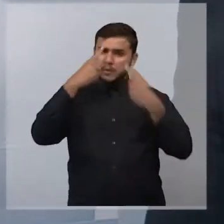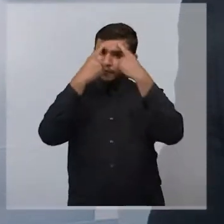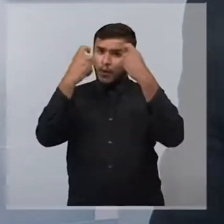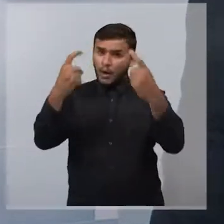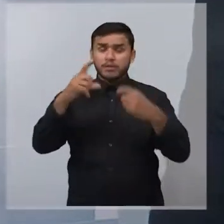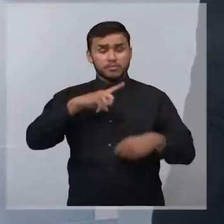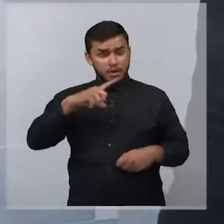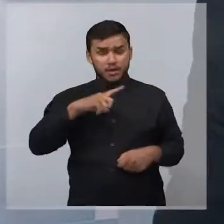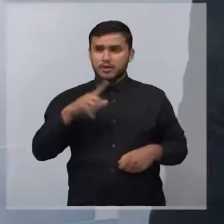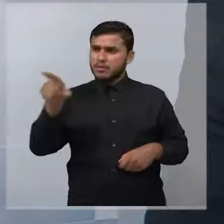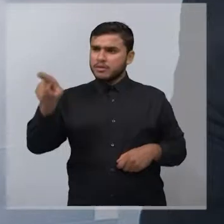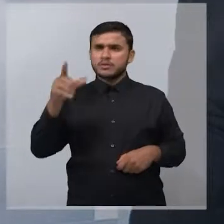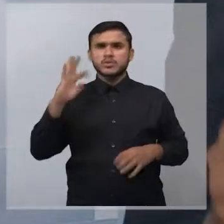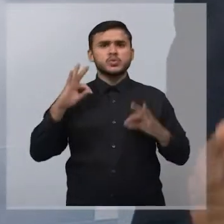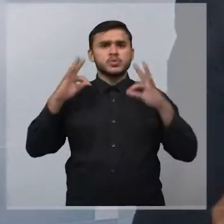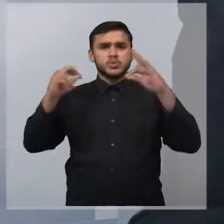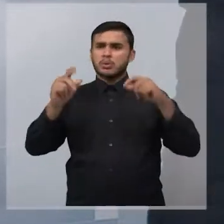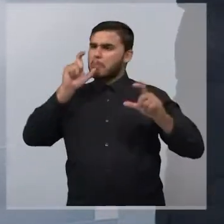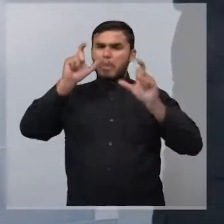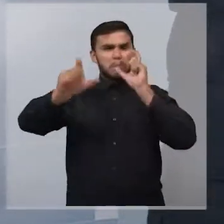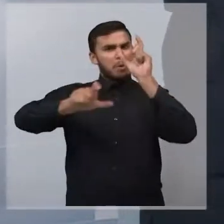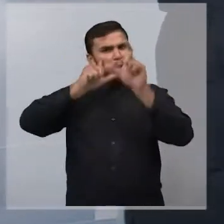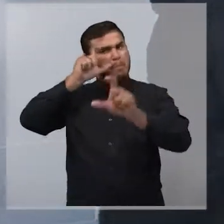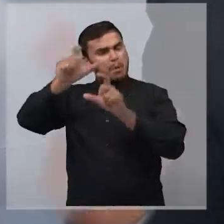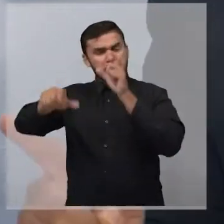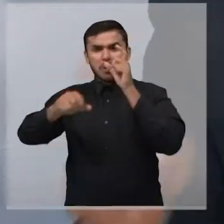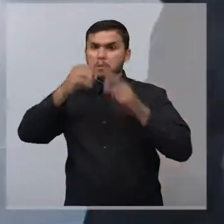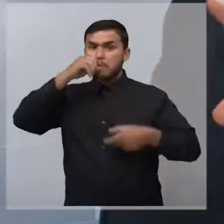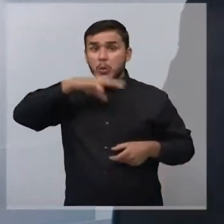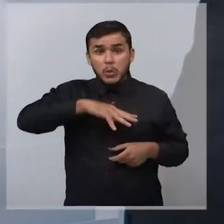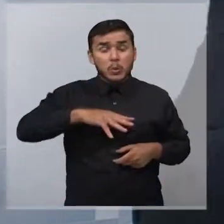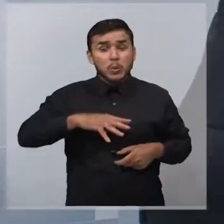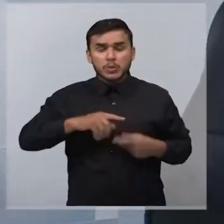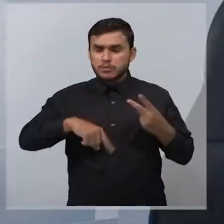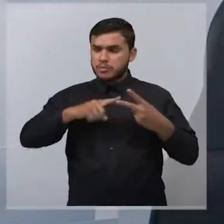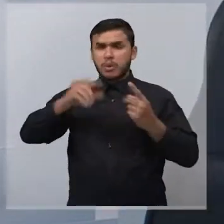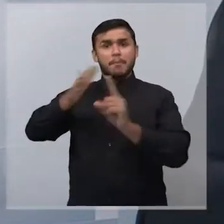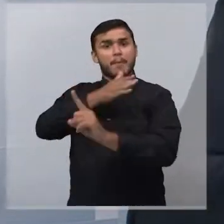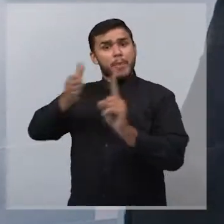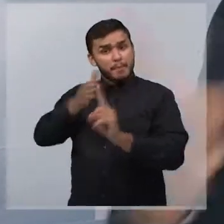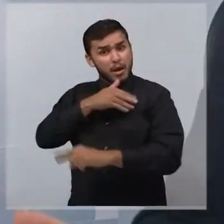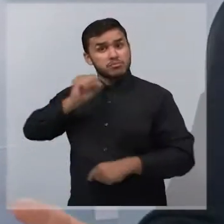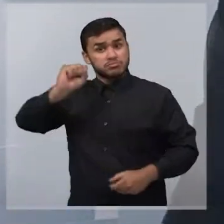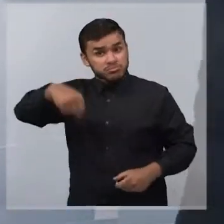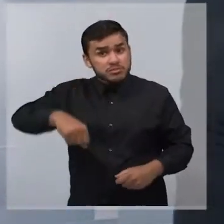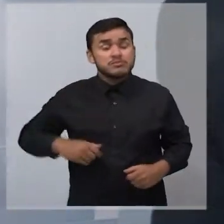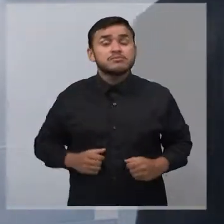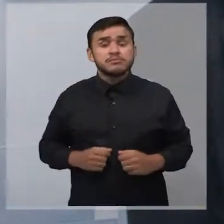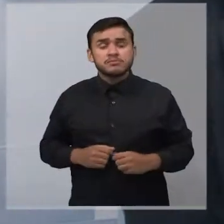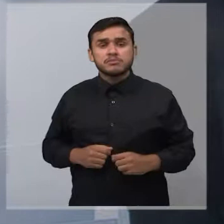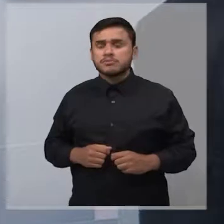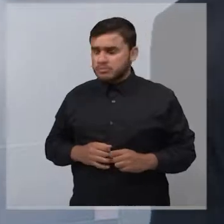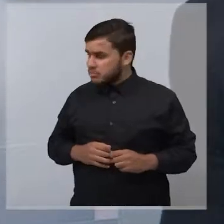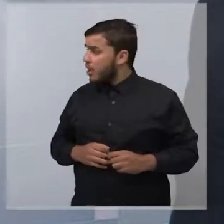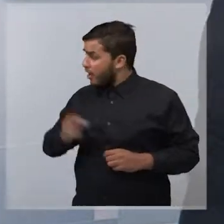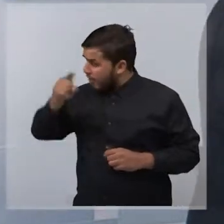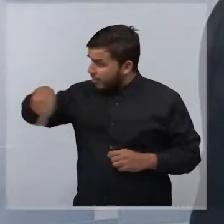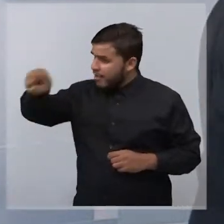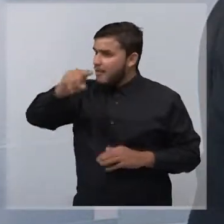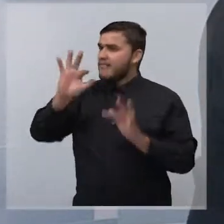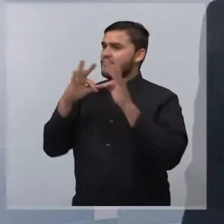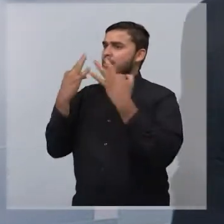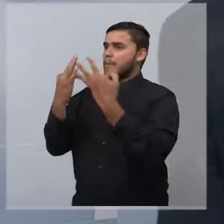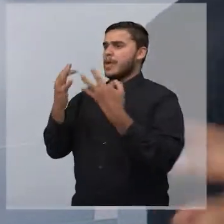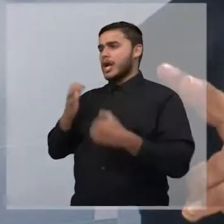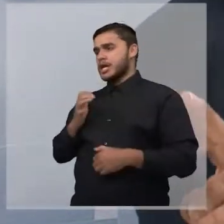cometem abuso com mulheres no aspecto moral, no aspecto físico, e que eu